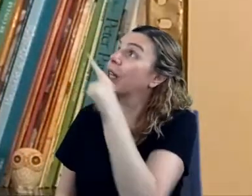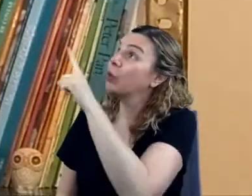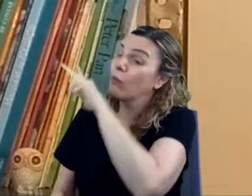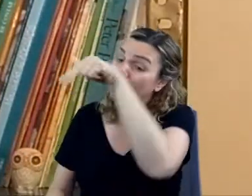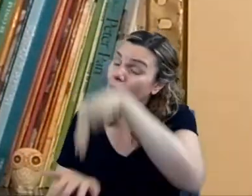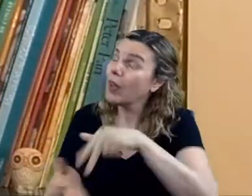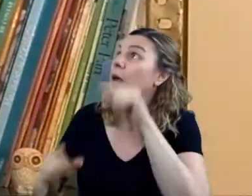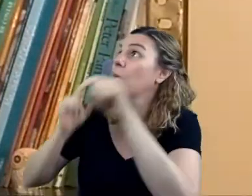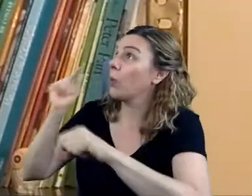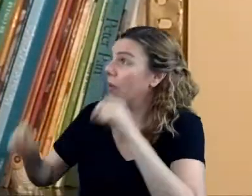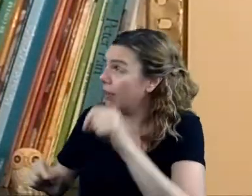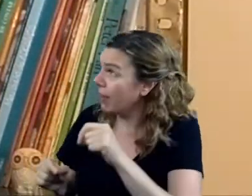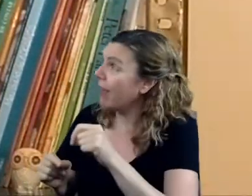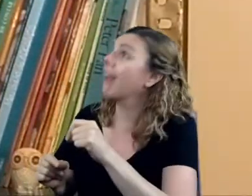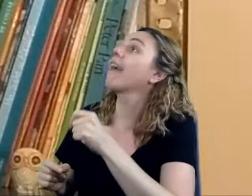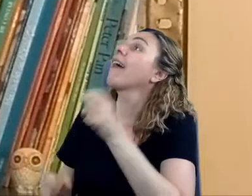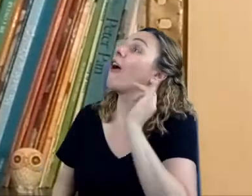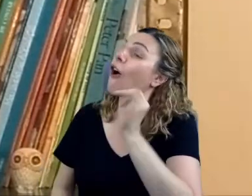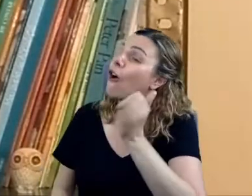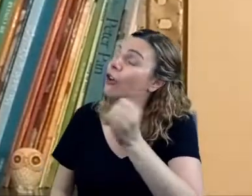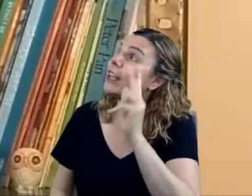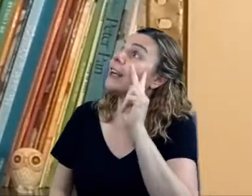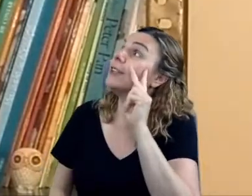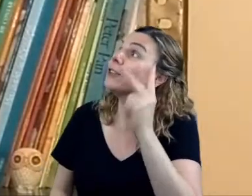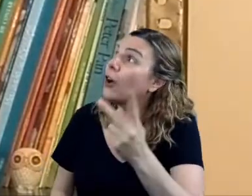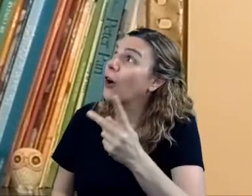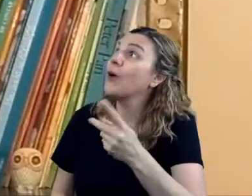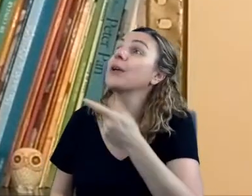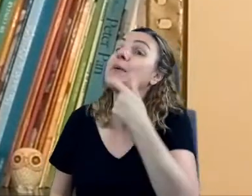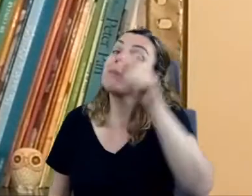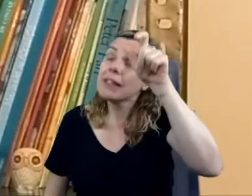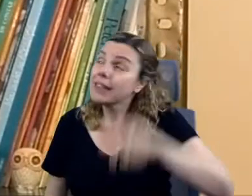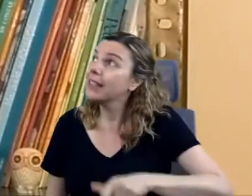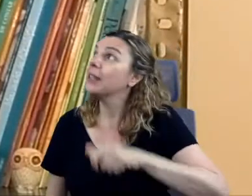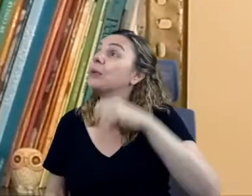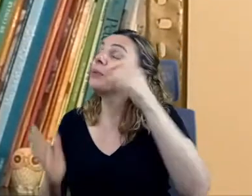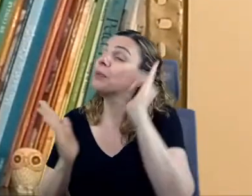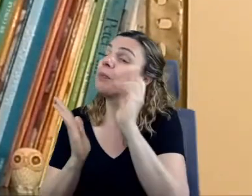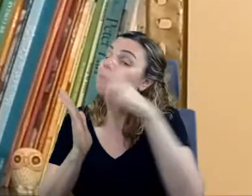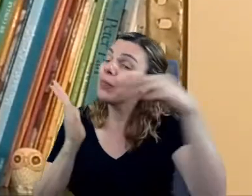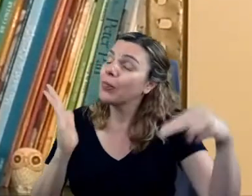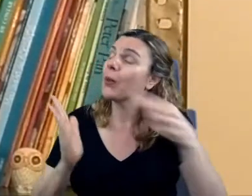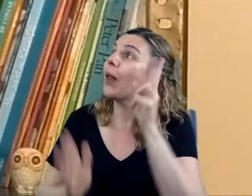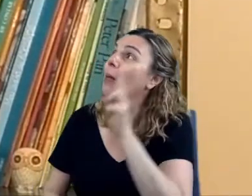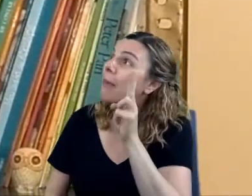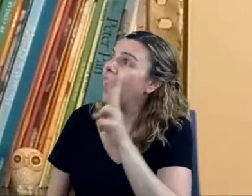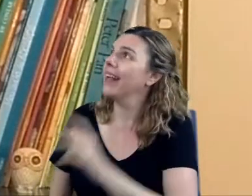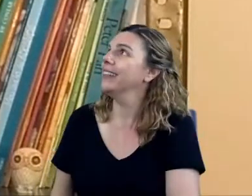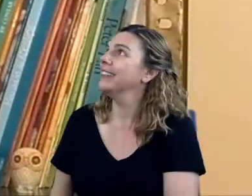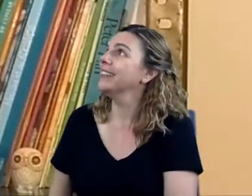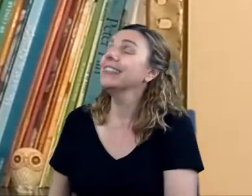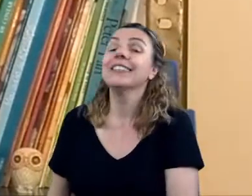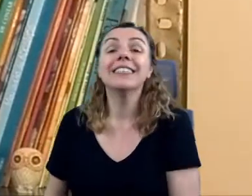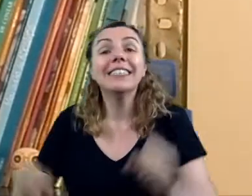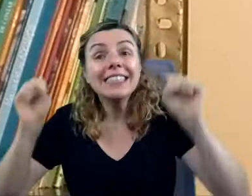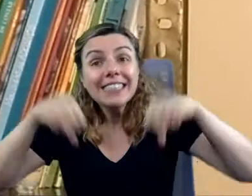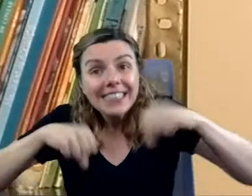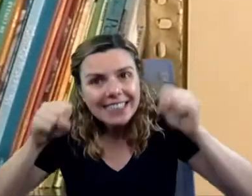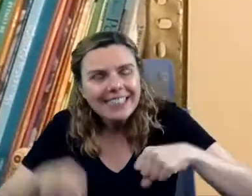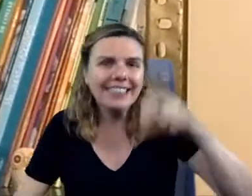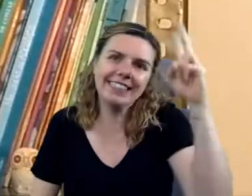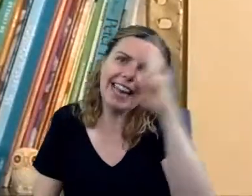Diz aí, Ângela. Eu vim aqui para contar a história do pintor de